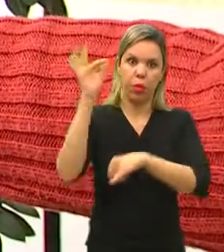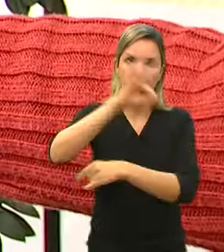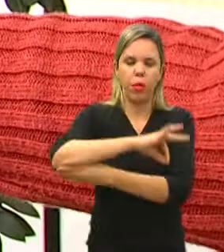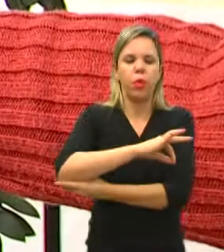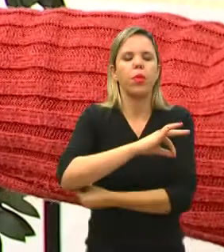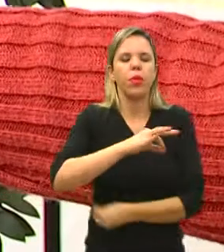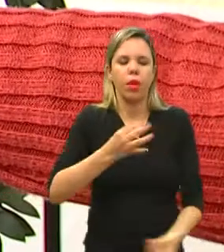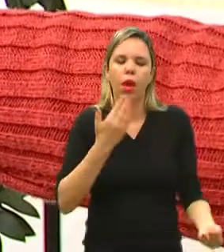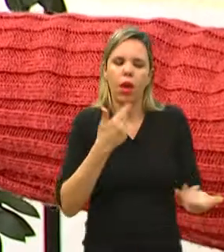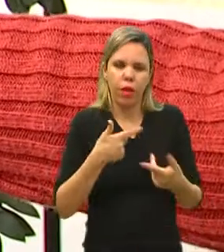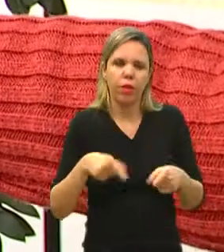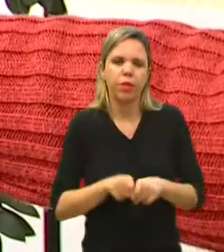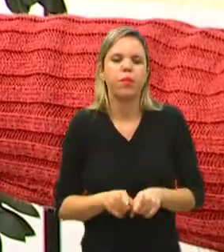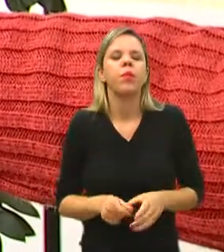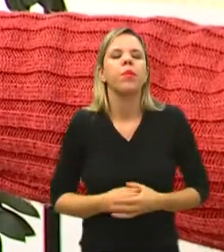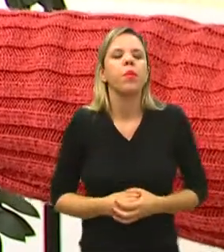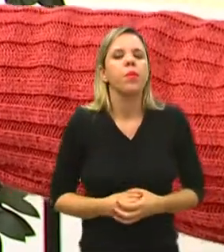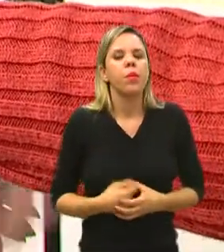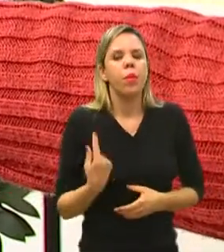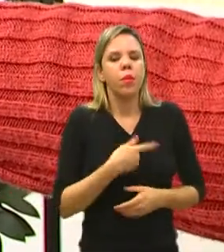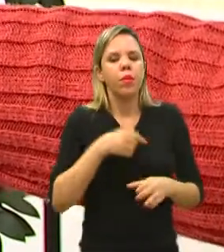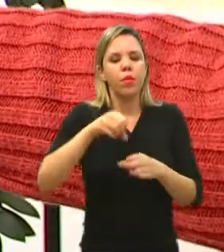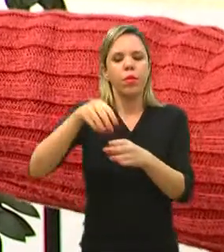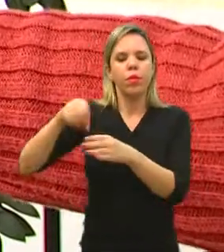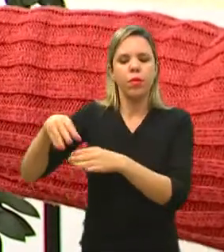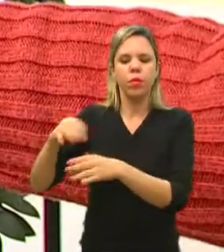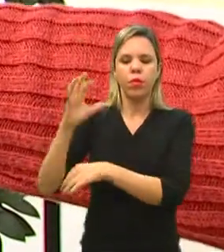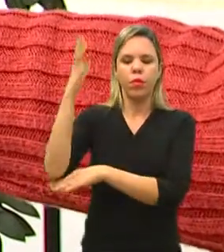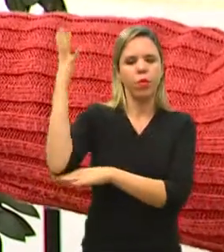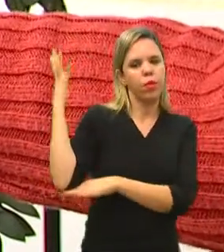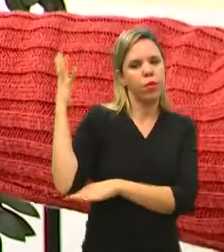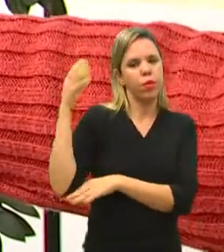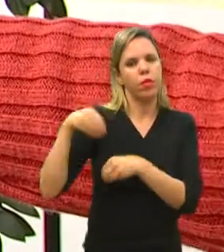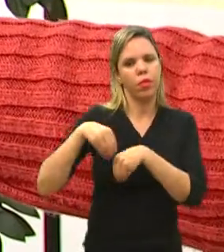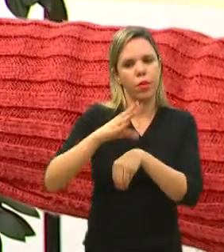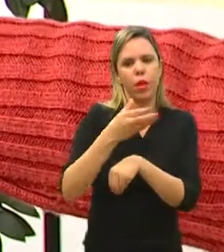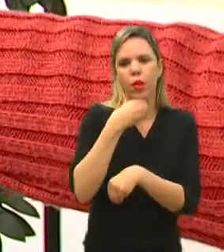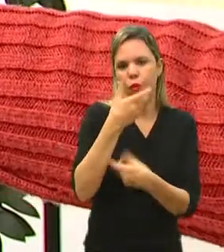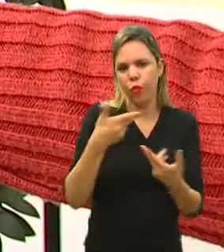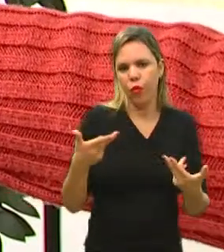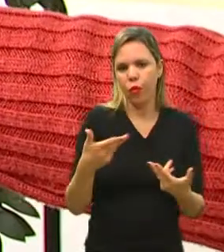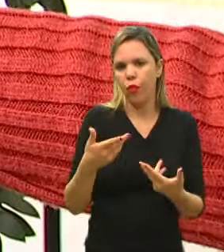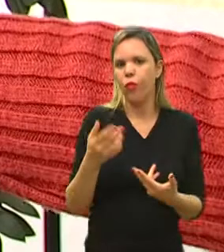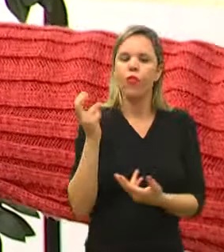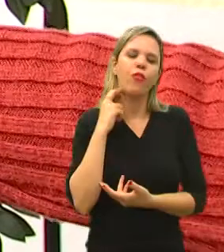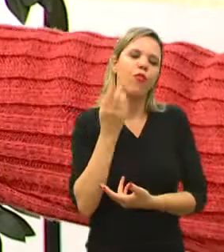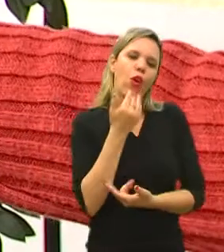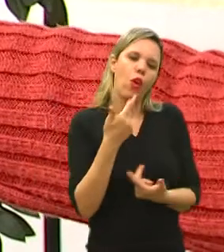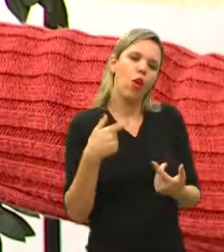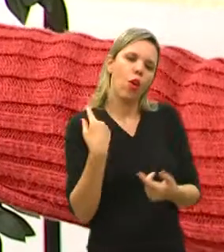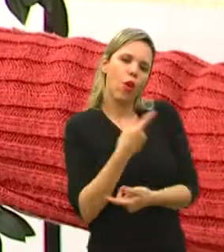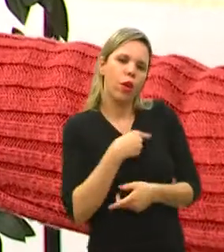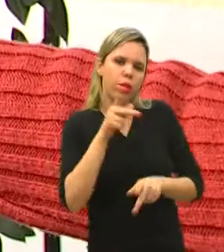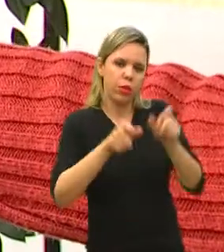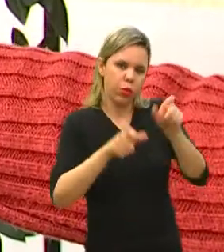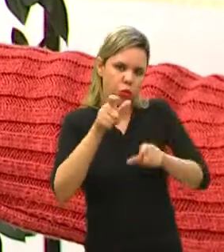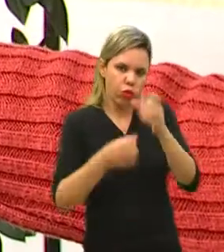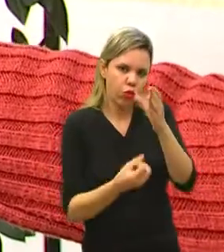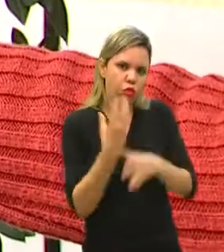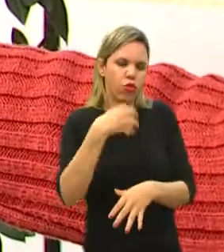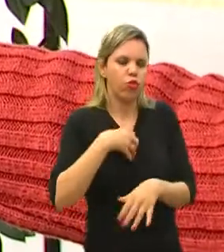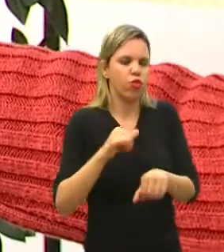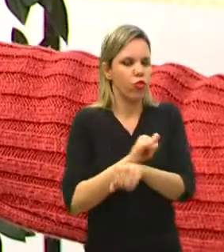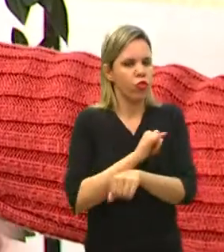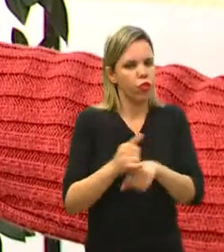inseto, que é alimento dos insetívoros. A gente planta árvore que fornece frutos que os morcegos se alimentam. Então, o homem